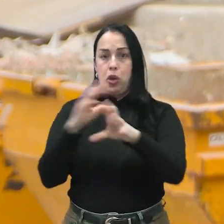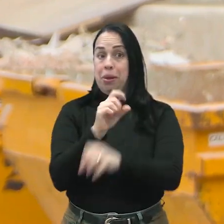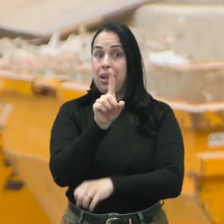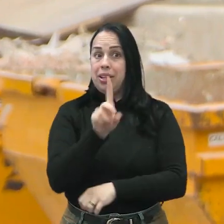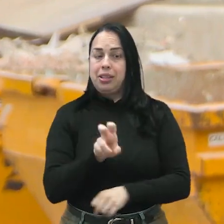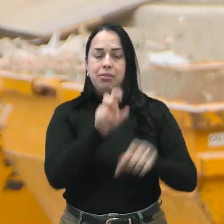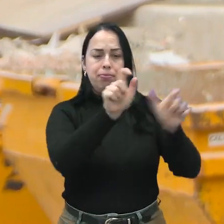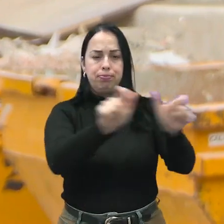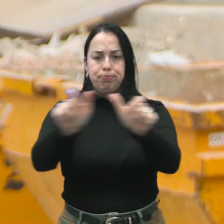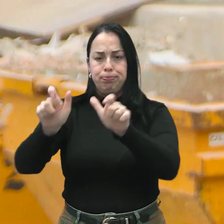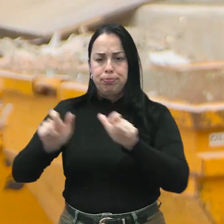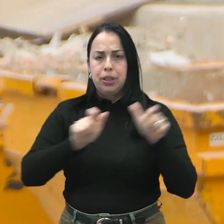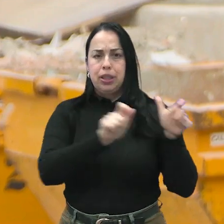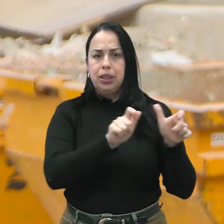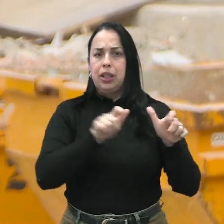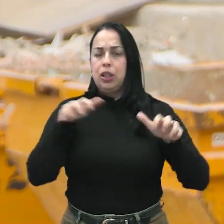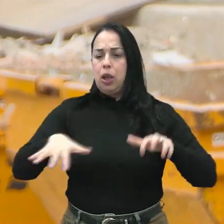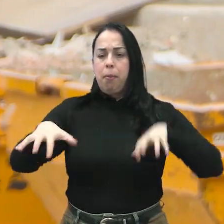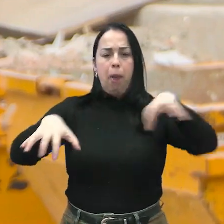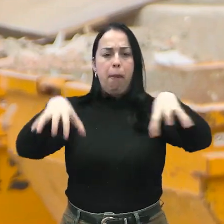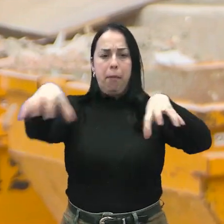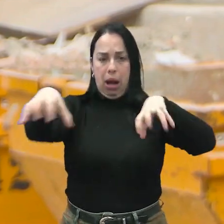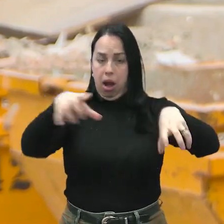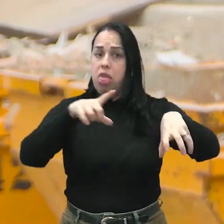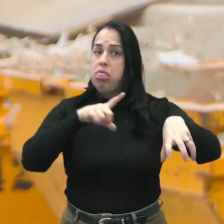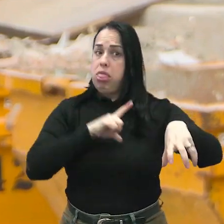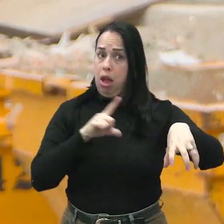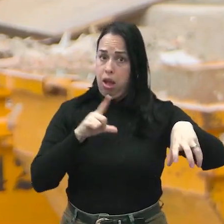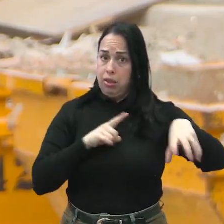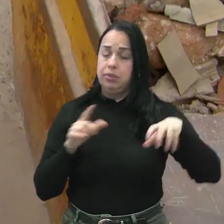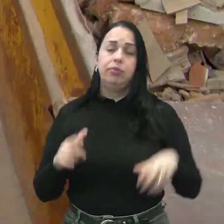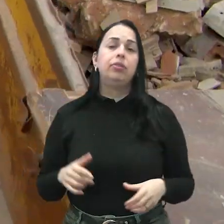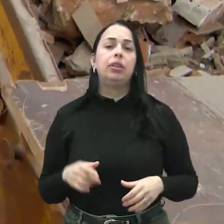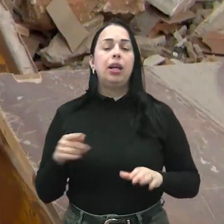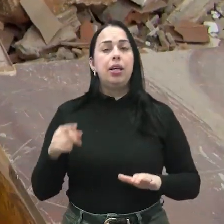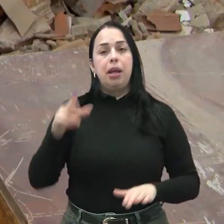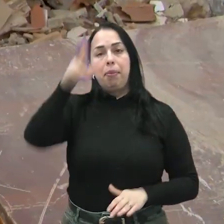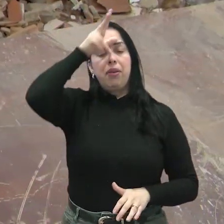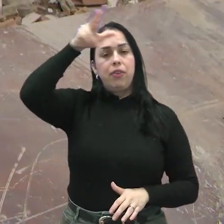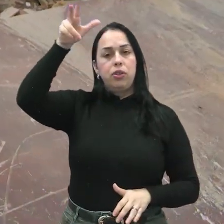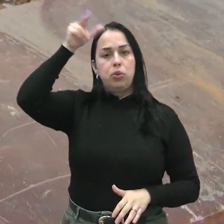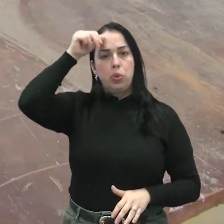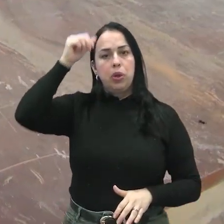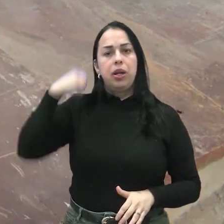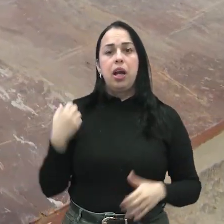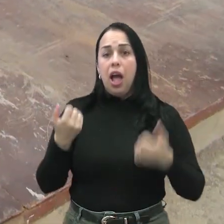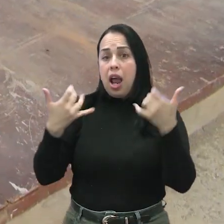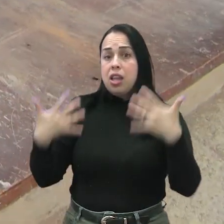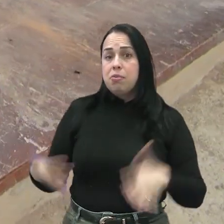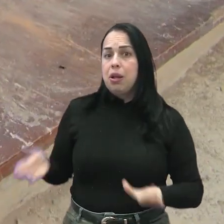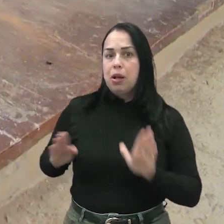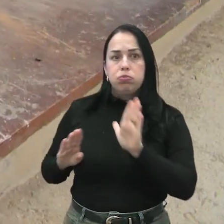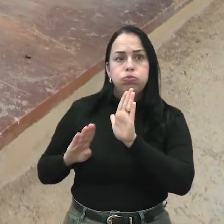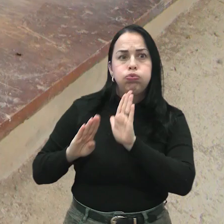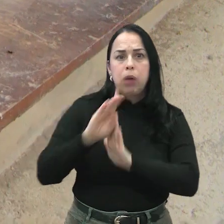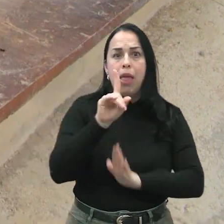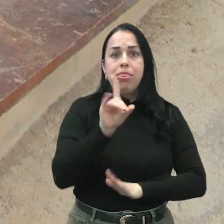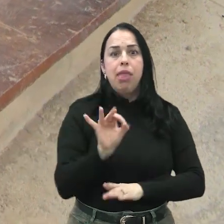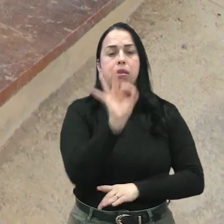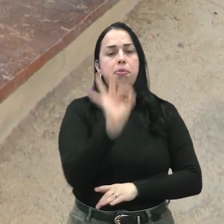15 PEVs, os PEVs estão em todas as regiões da cidade. Segundo a Prefeitura, houve uma alta de mais